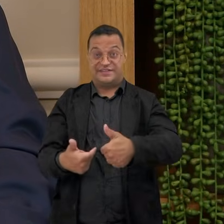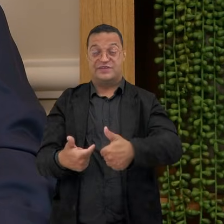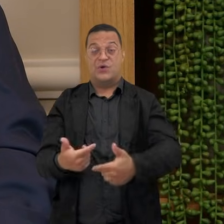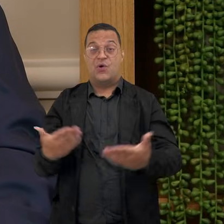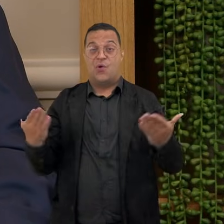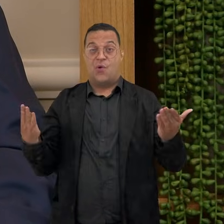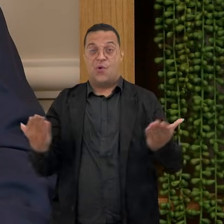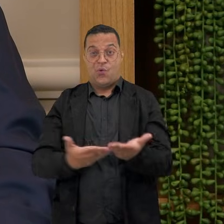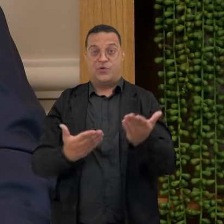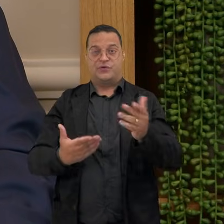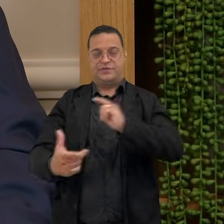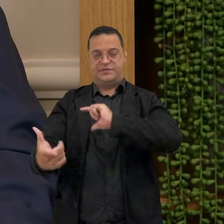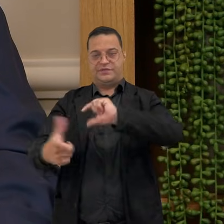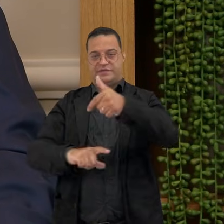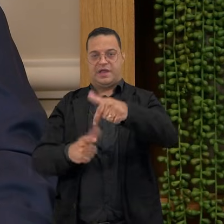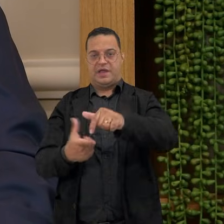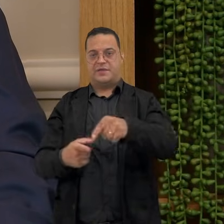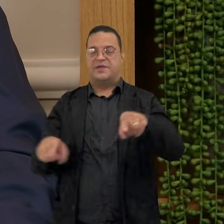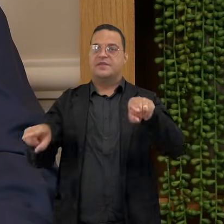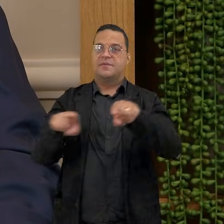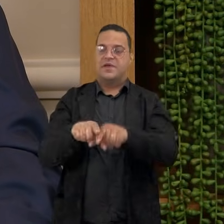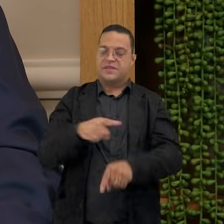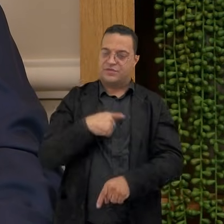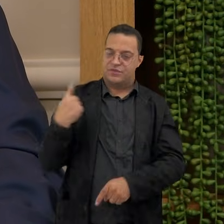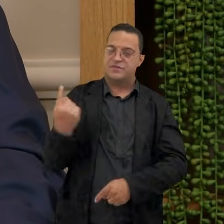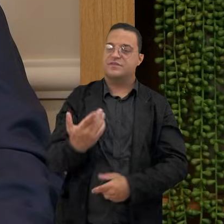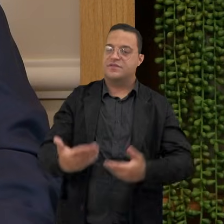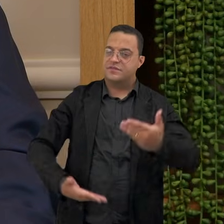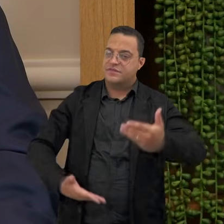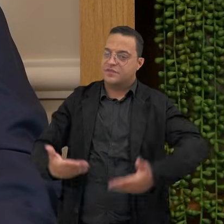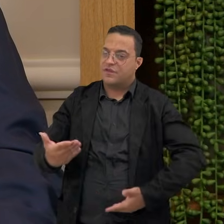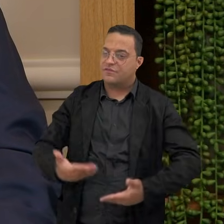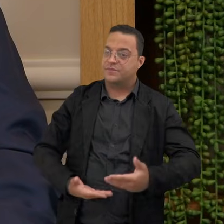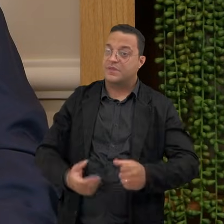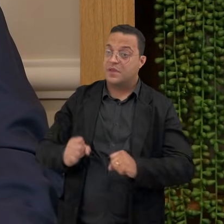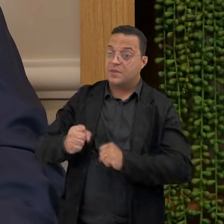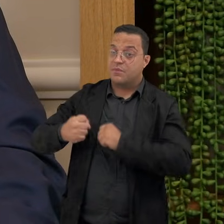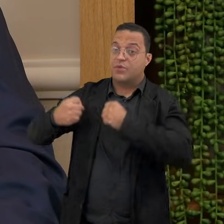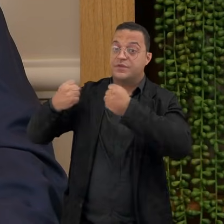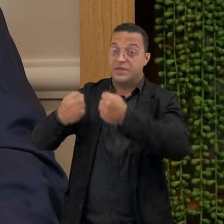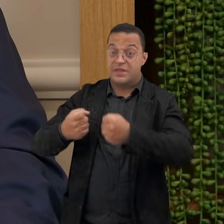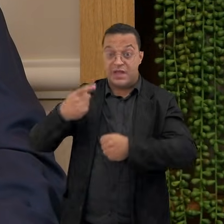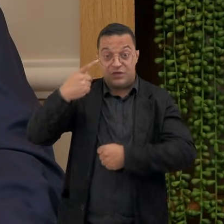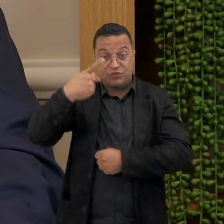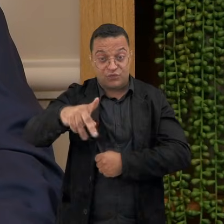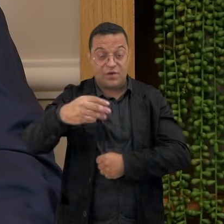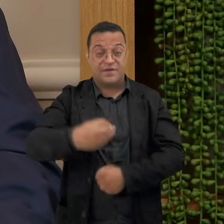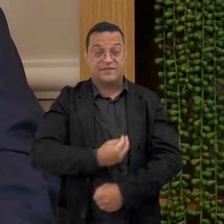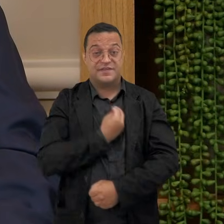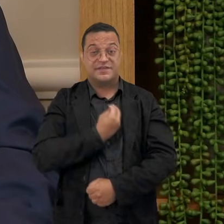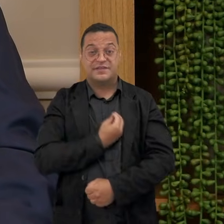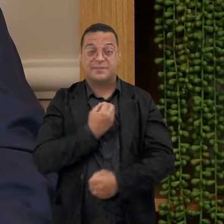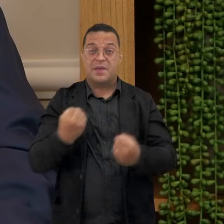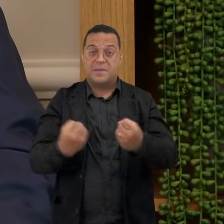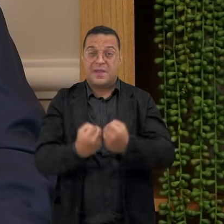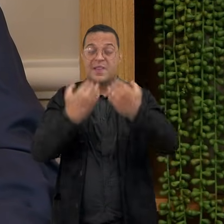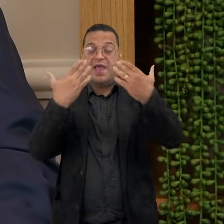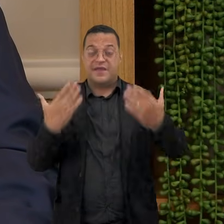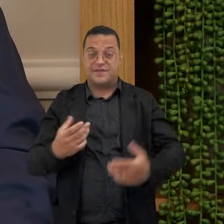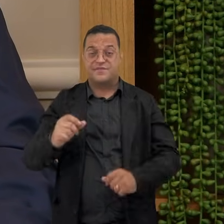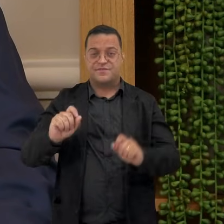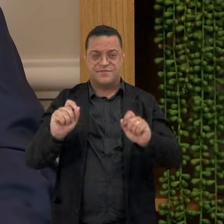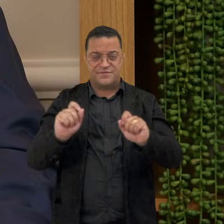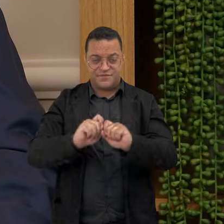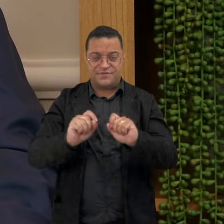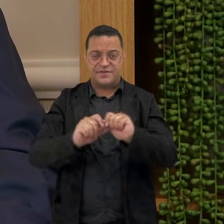vida dos servos de Deus, nas nossas vidas, e tem poder também para fazer na sua vida, porque o Deus é o mesmo,